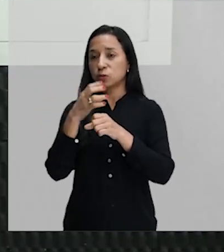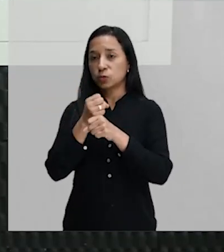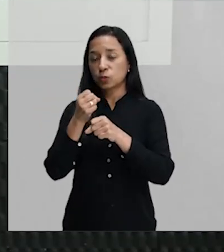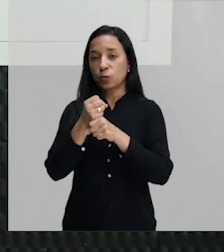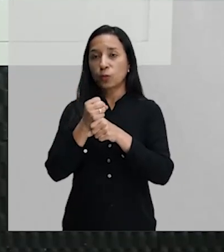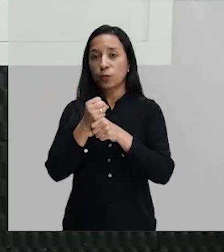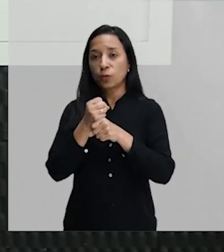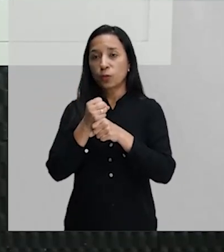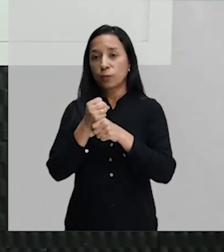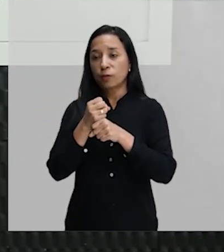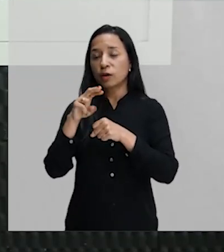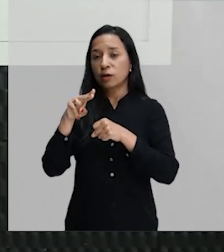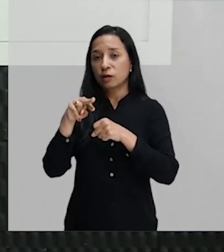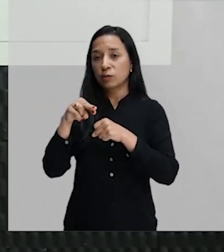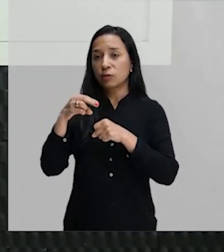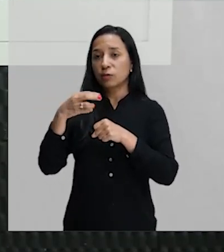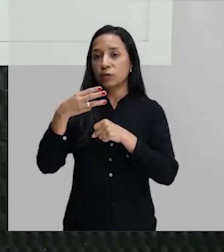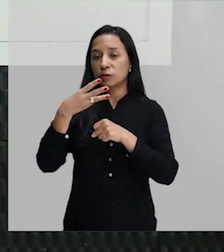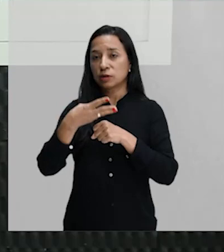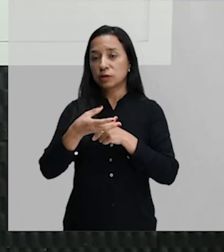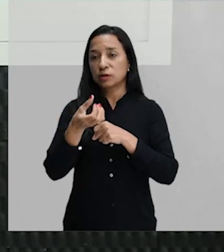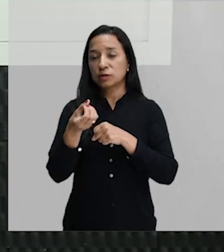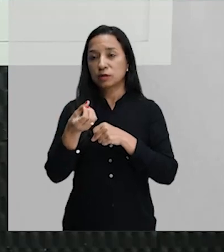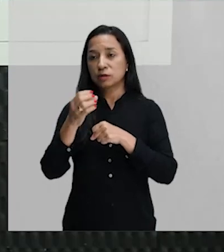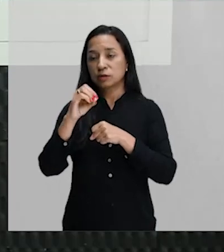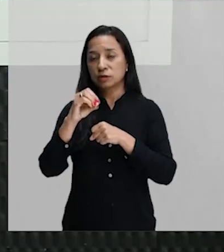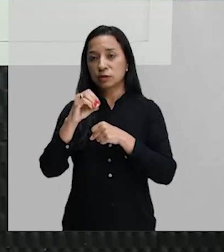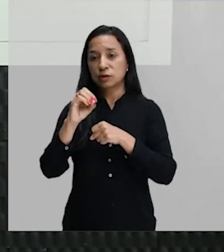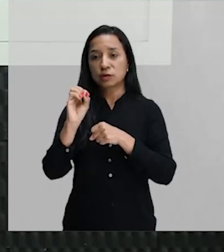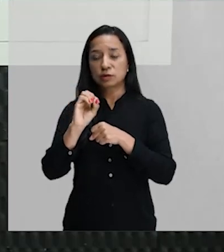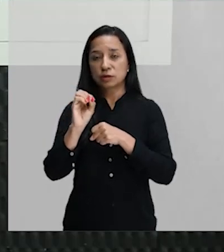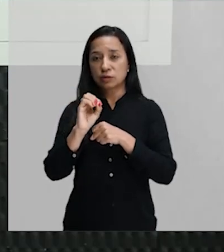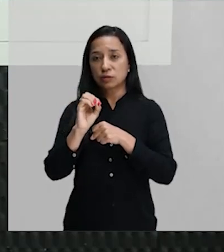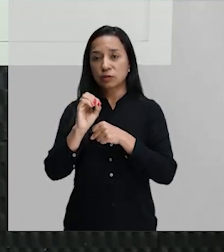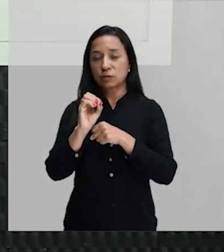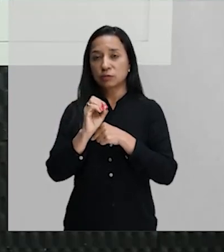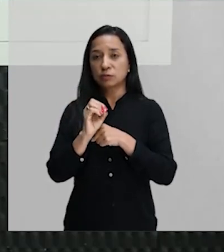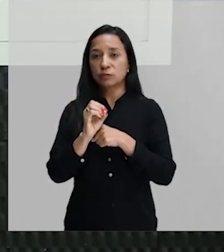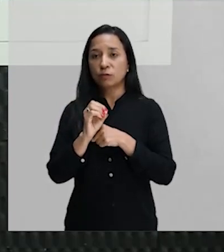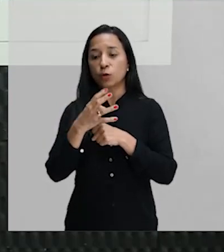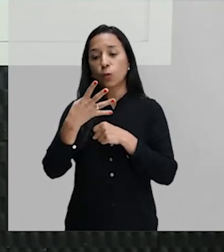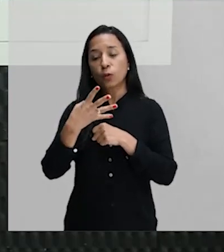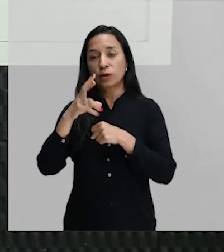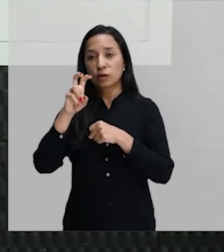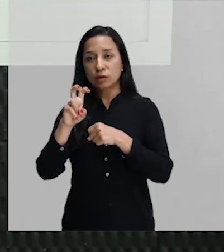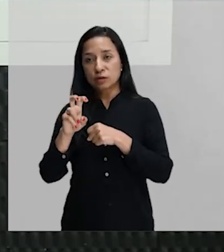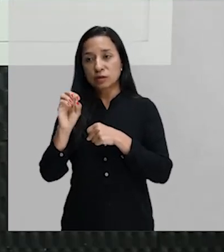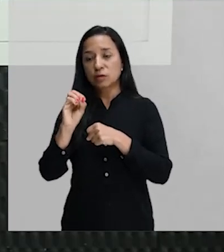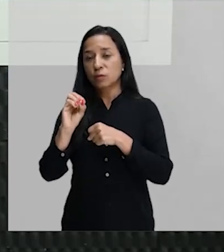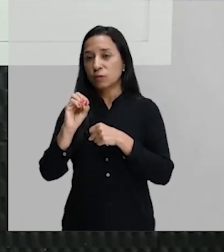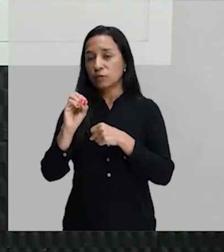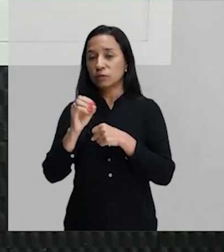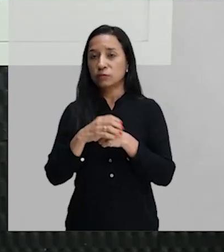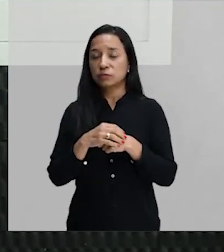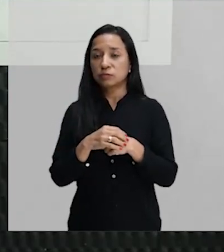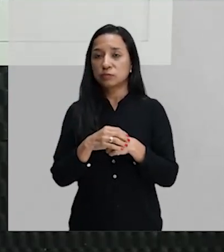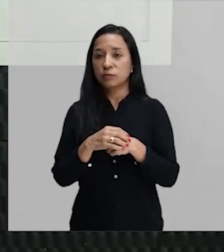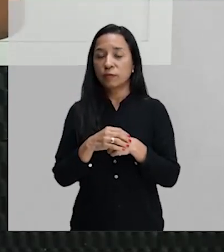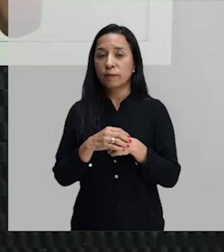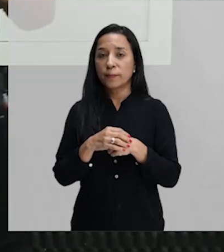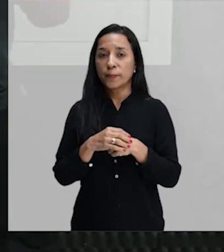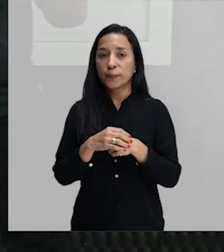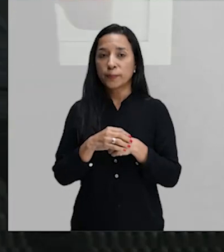cuja soma dá 360. 45, professor. 315 mais 45 dá 360. Então,